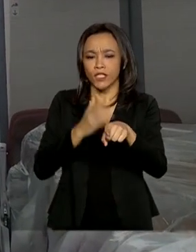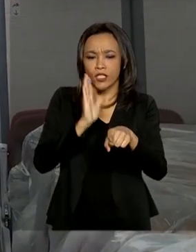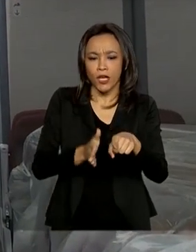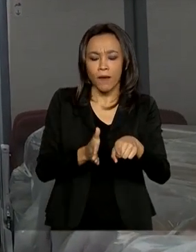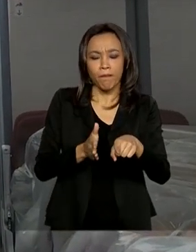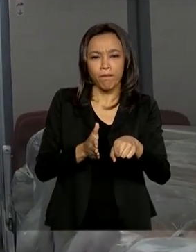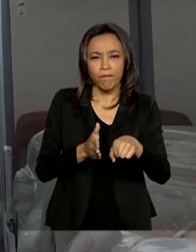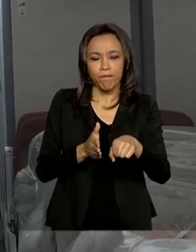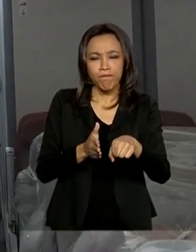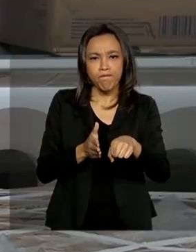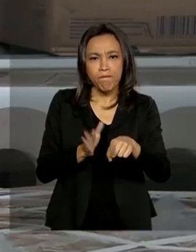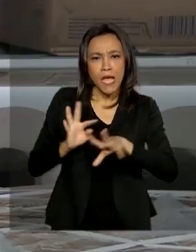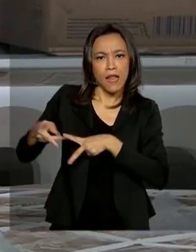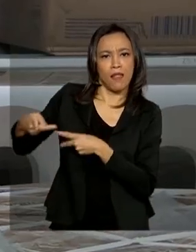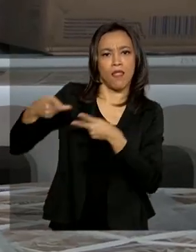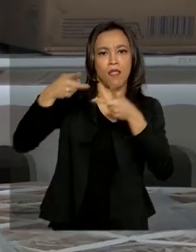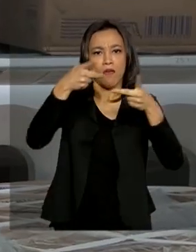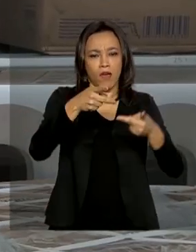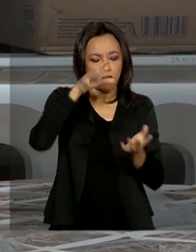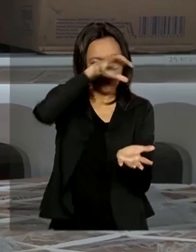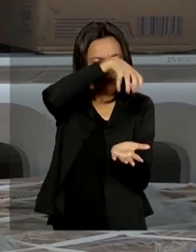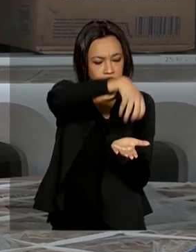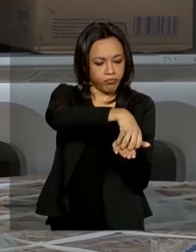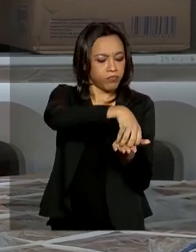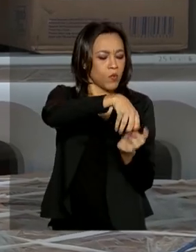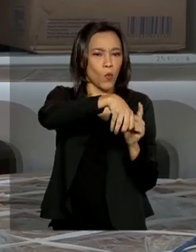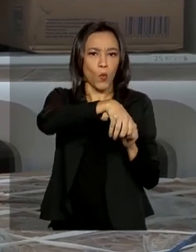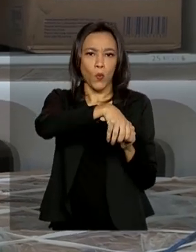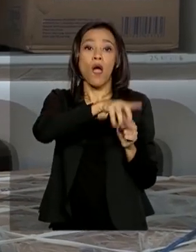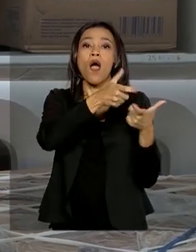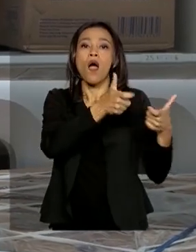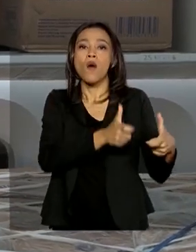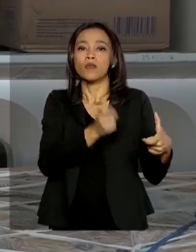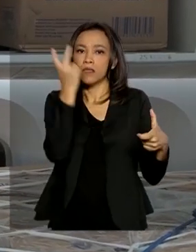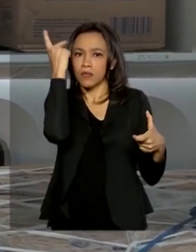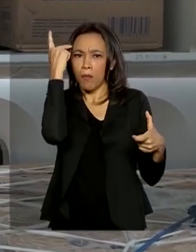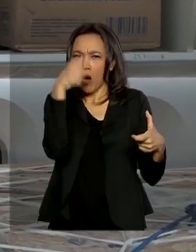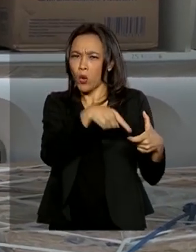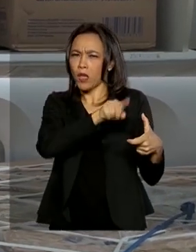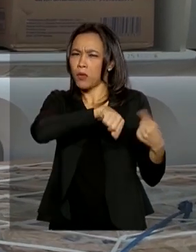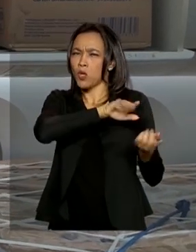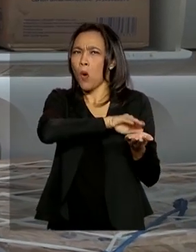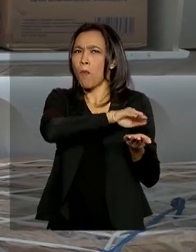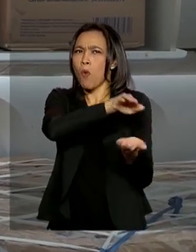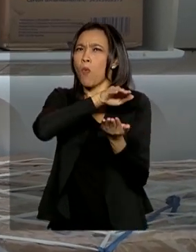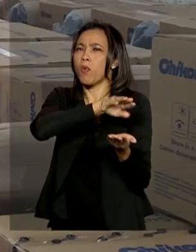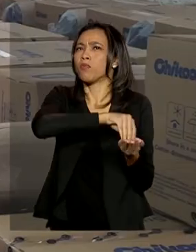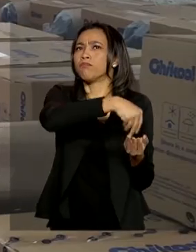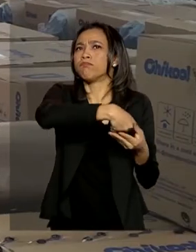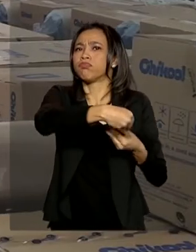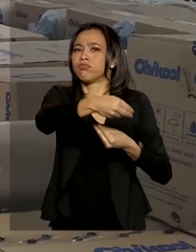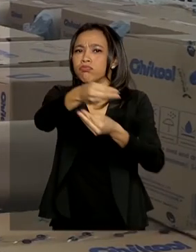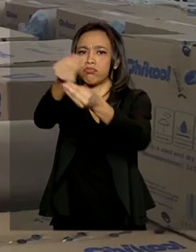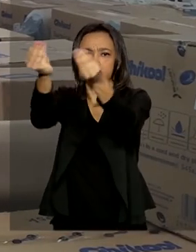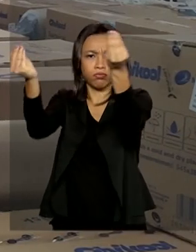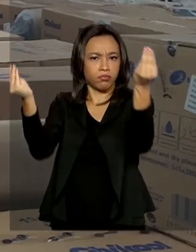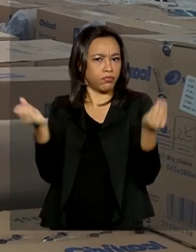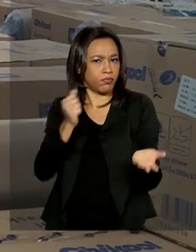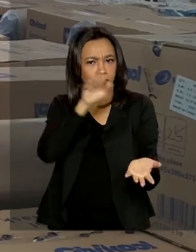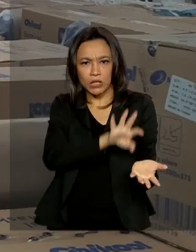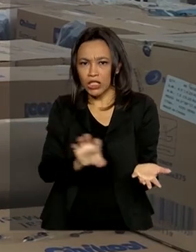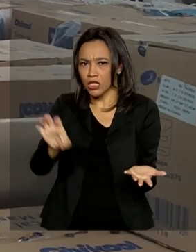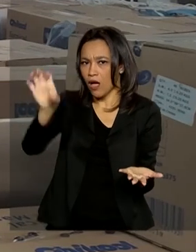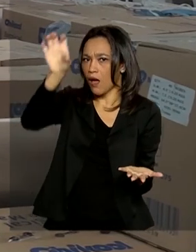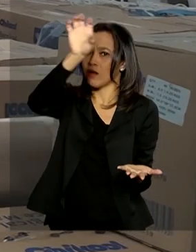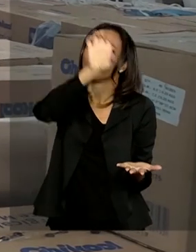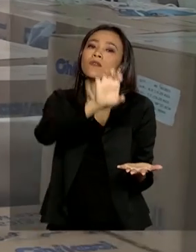para o centro de distribuição do Ministério da Saúde, que fica em São Paulo, e serão todos redirecionados, enviados para os